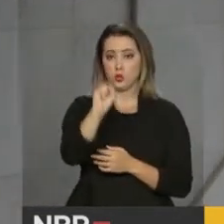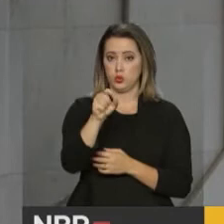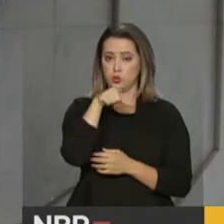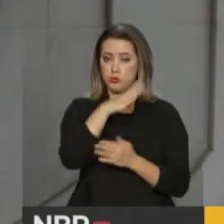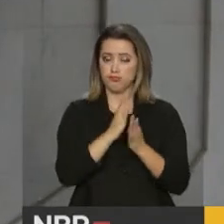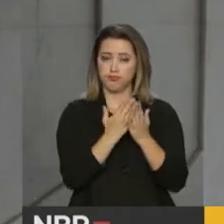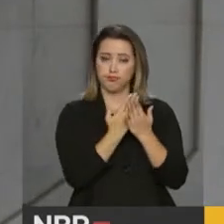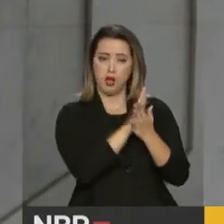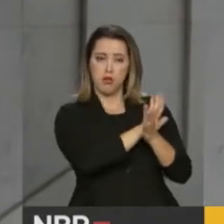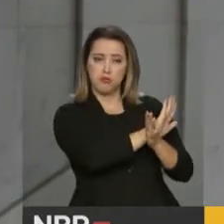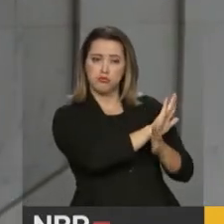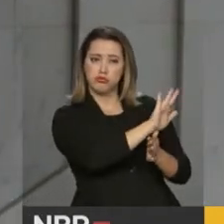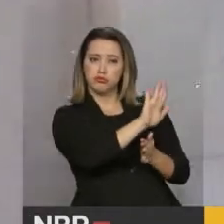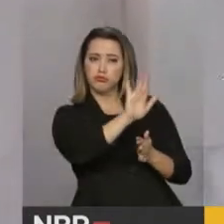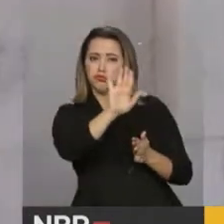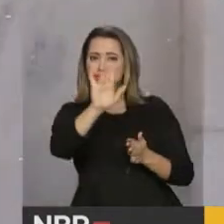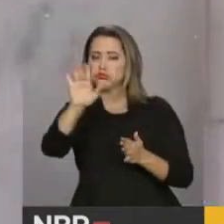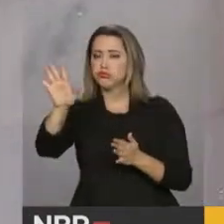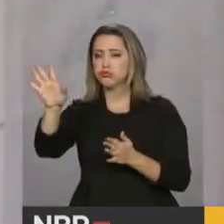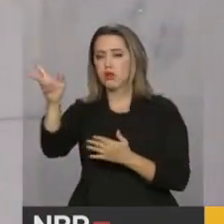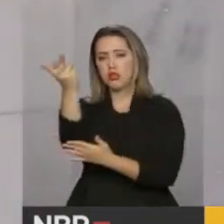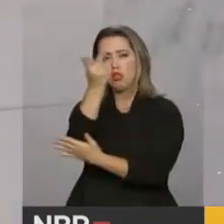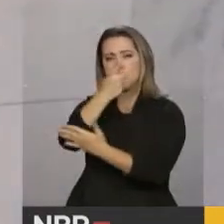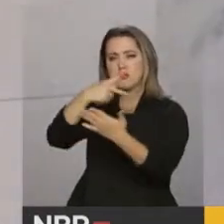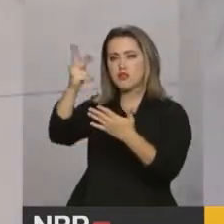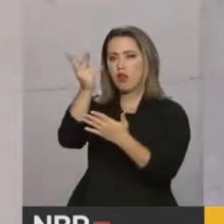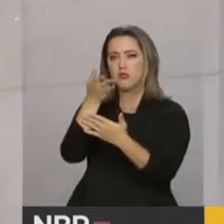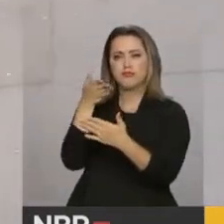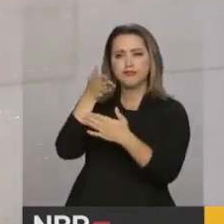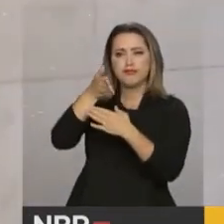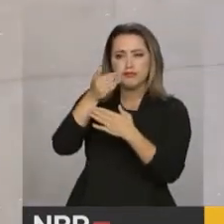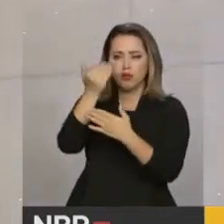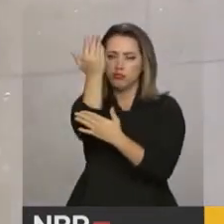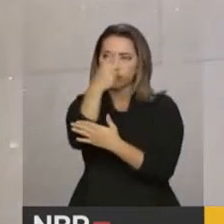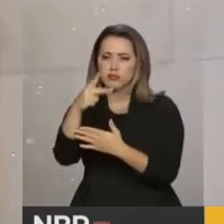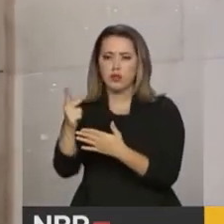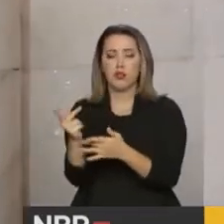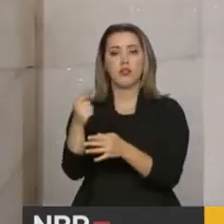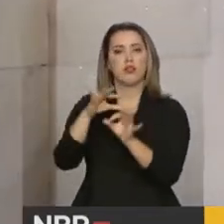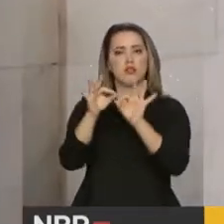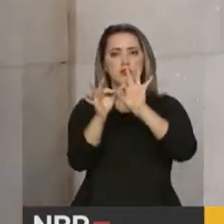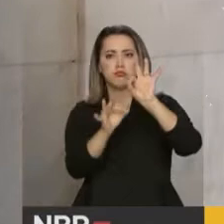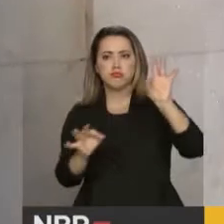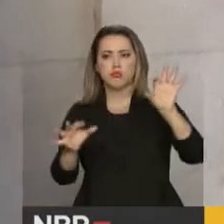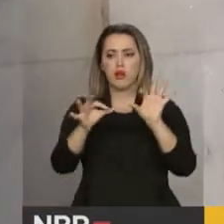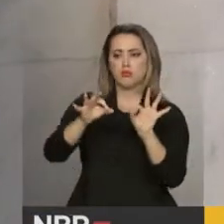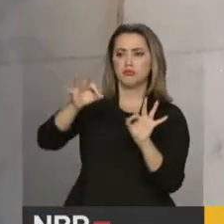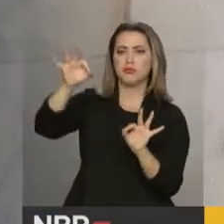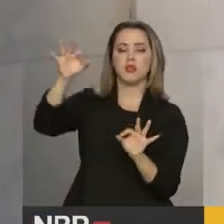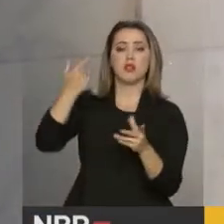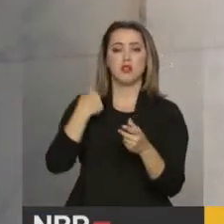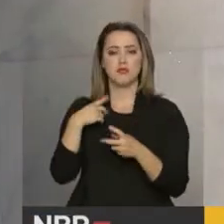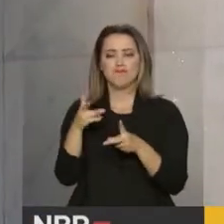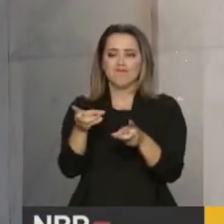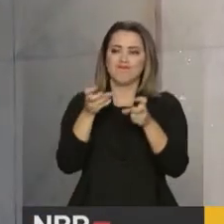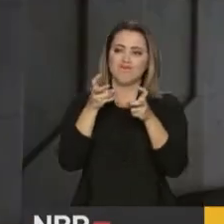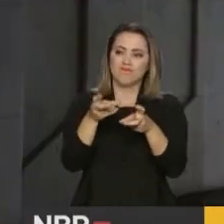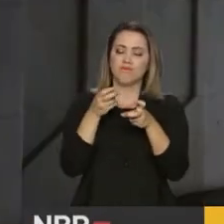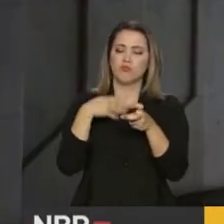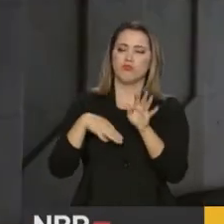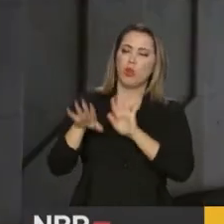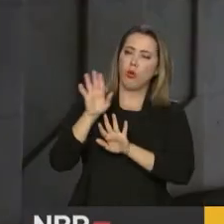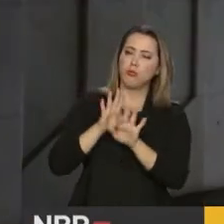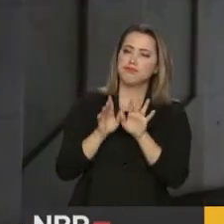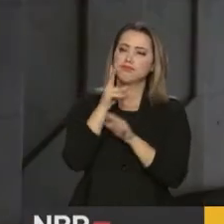Paredes, são desenhos incrustados, formando formas geométricas, que se a gente observar com muito